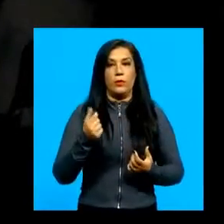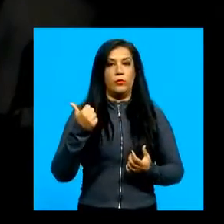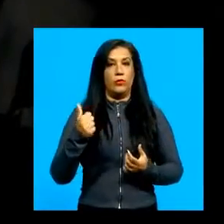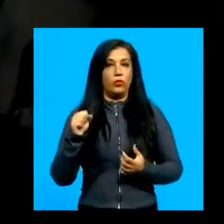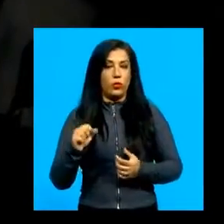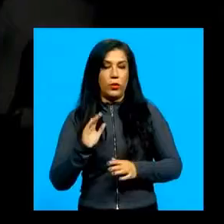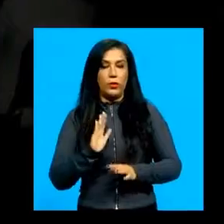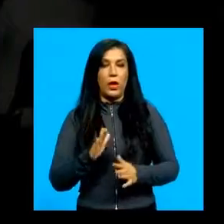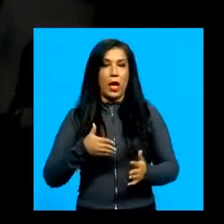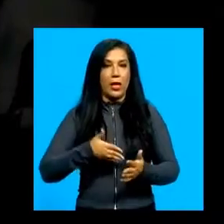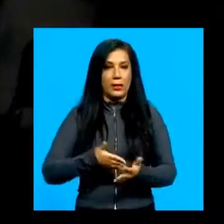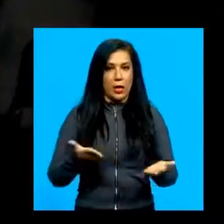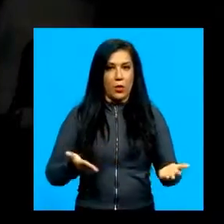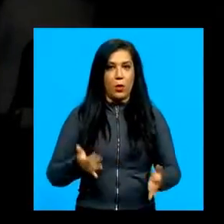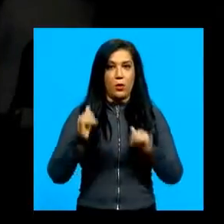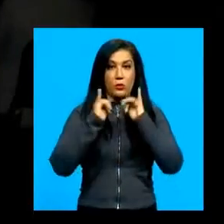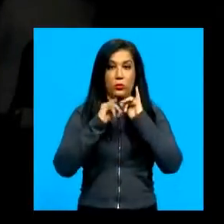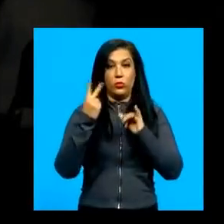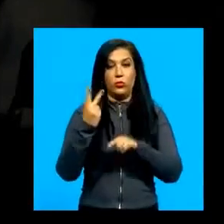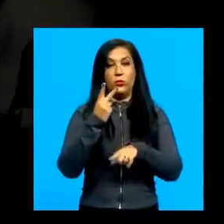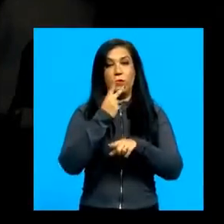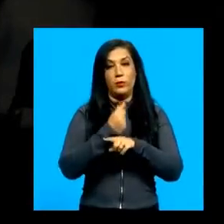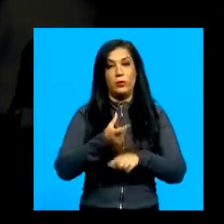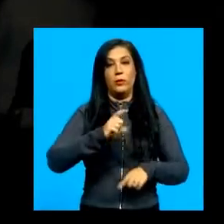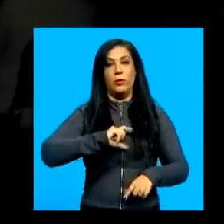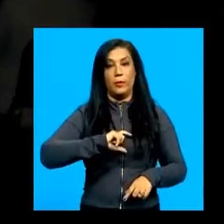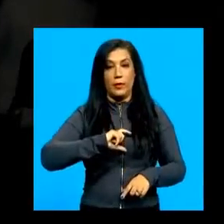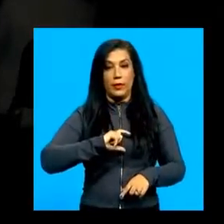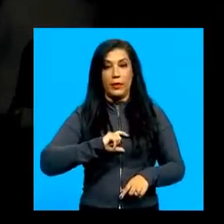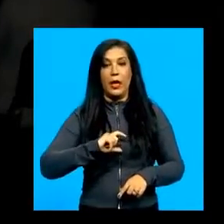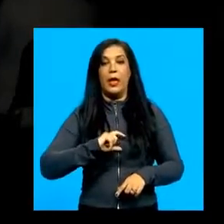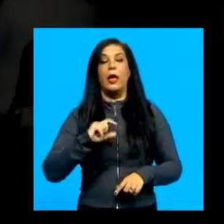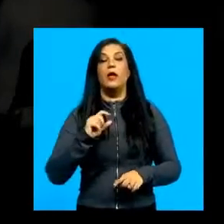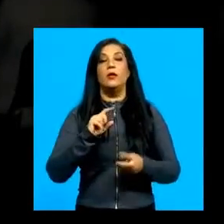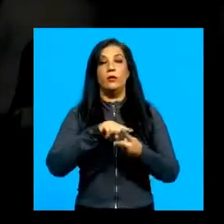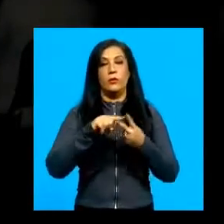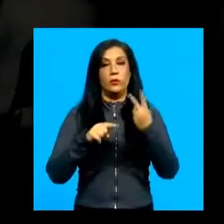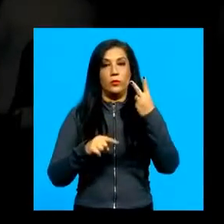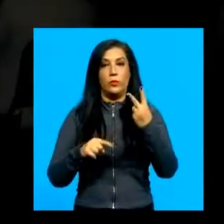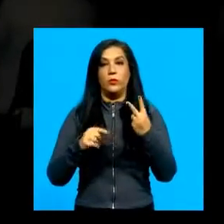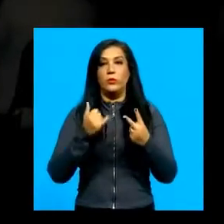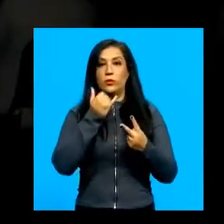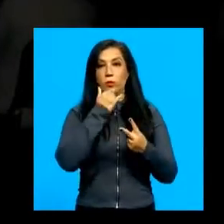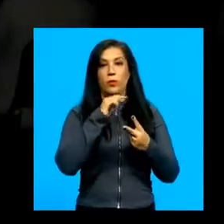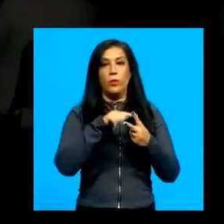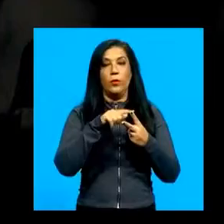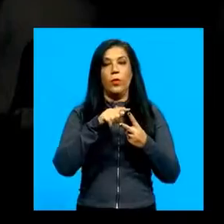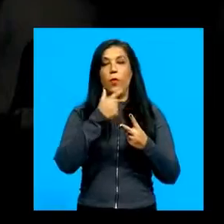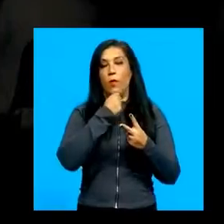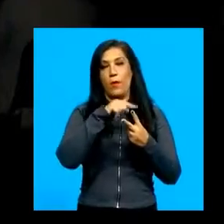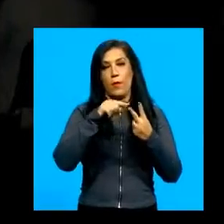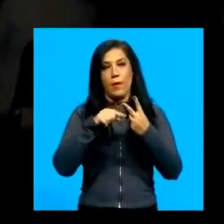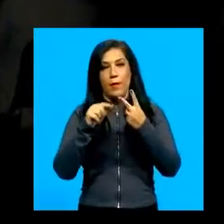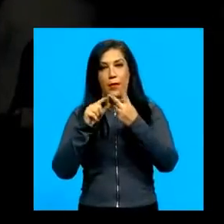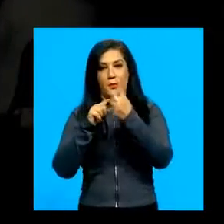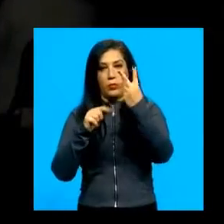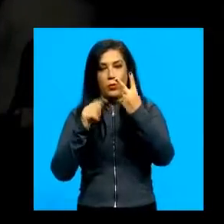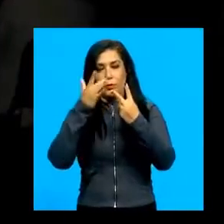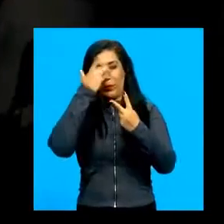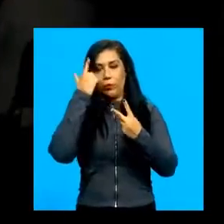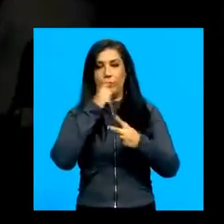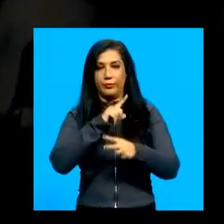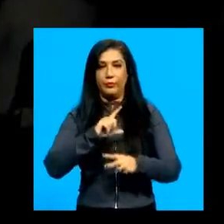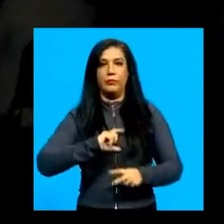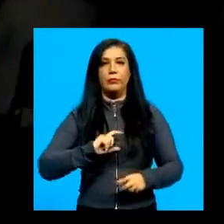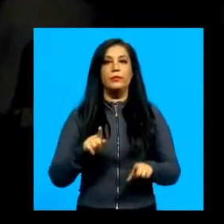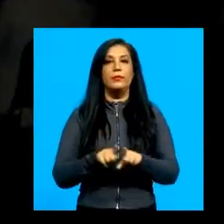2018. Até agora foram anunciados 2 vencedores da medalha Fields, o Kosher Bicar e o Alessio Figali.